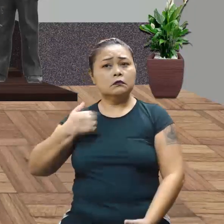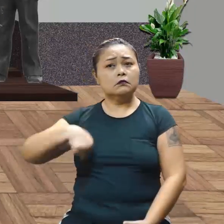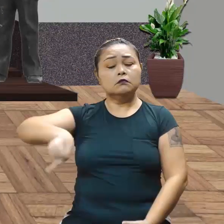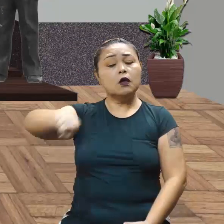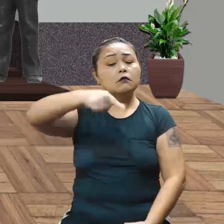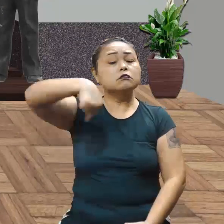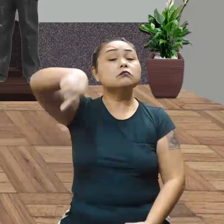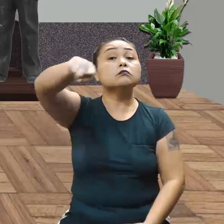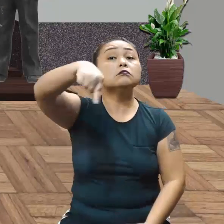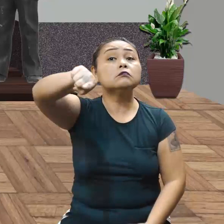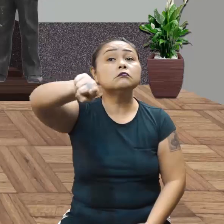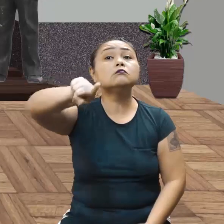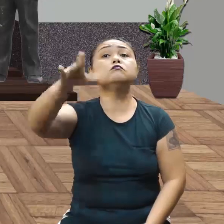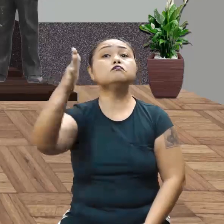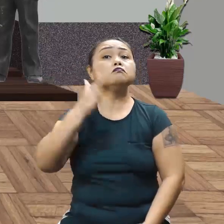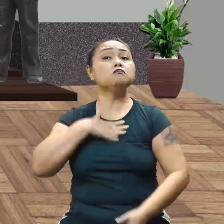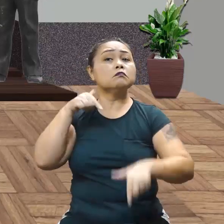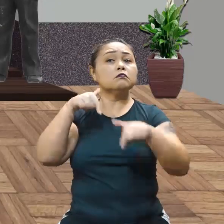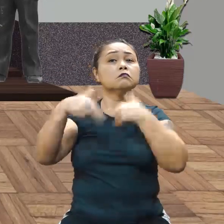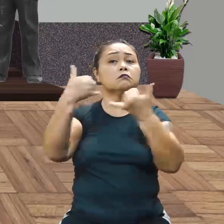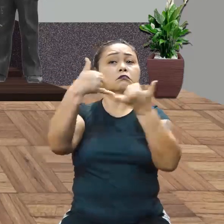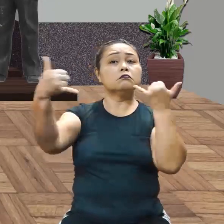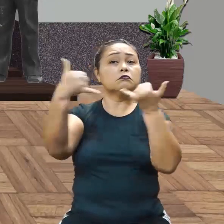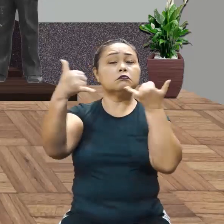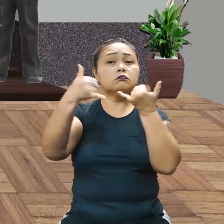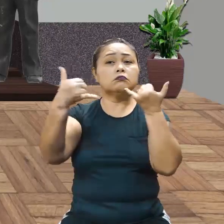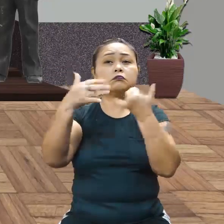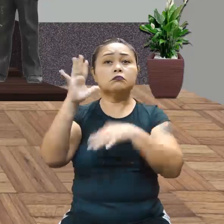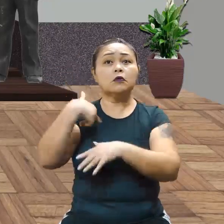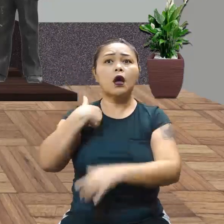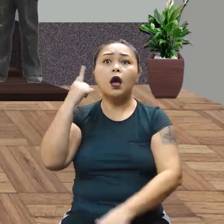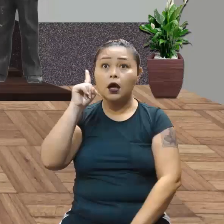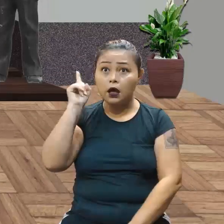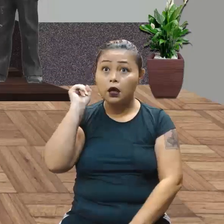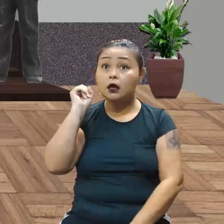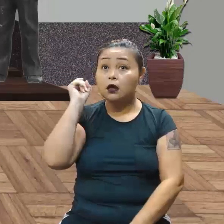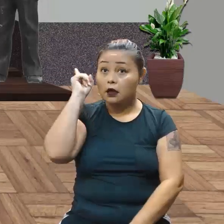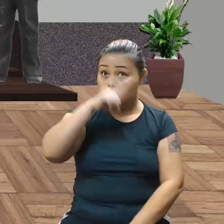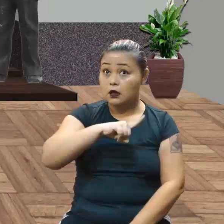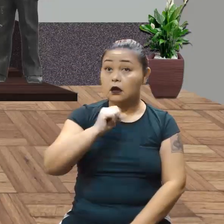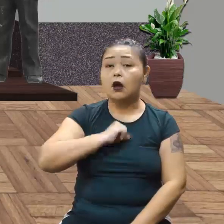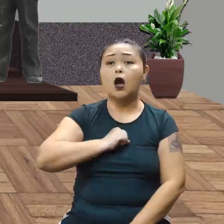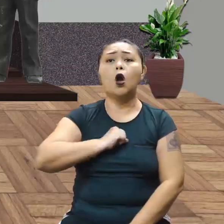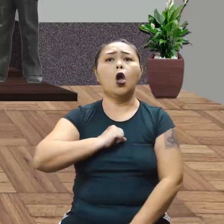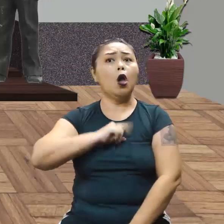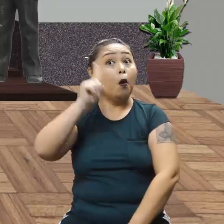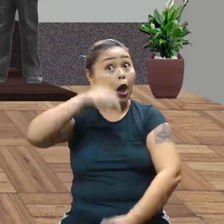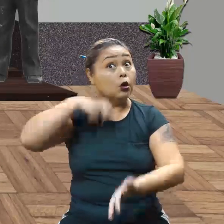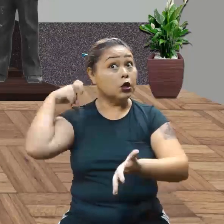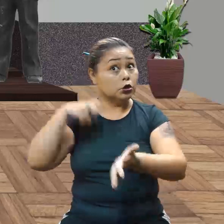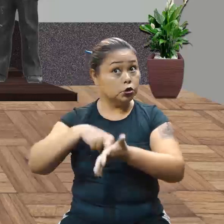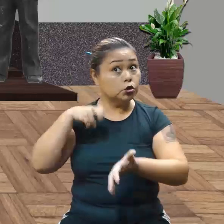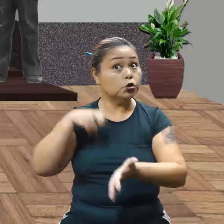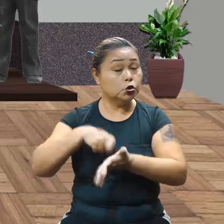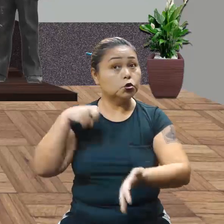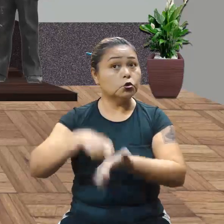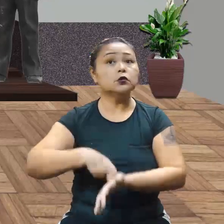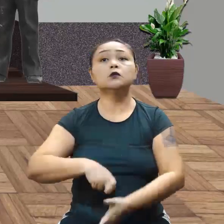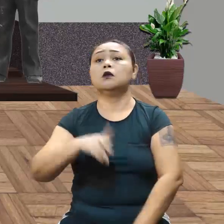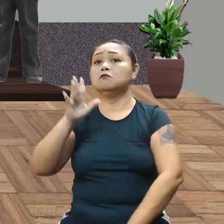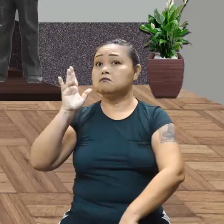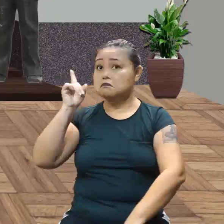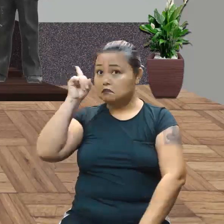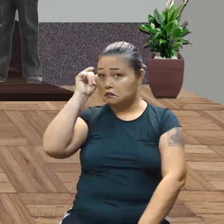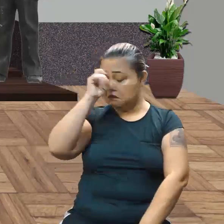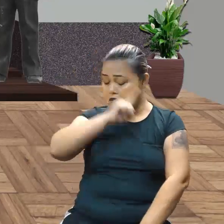Vocês serão meus trabalhadores da linha telegráfica. Será que era difícil o trabalho? Porque para ser um castigo, era muito